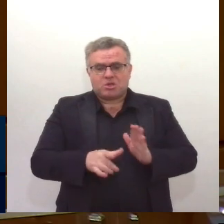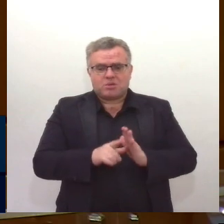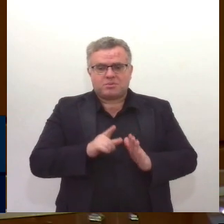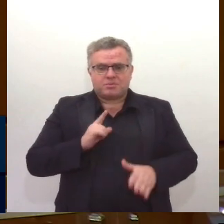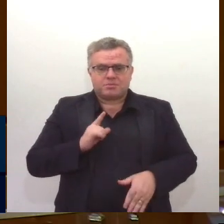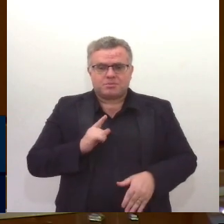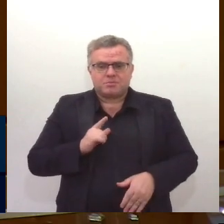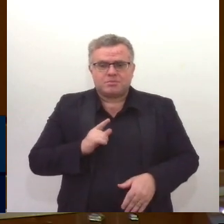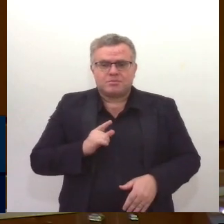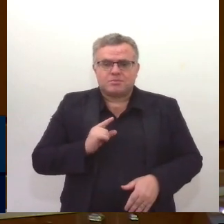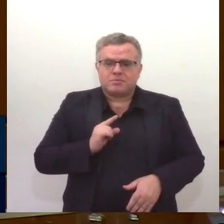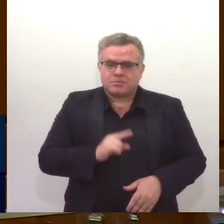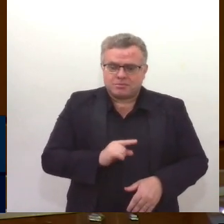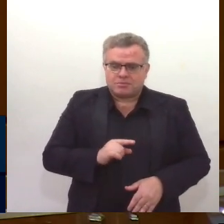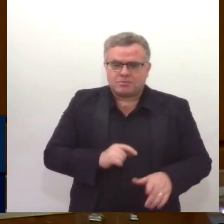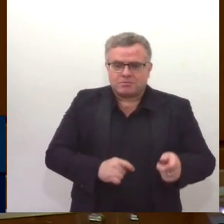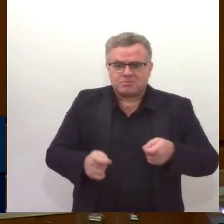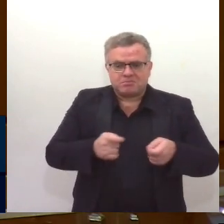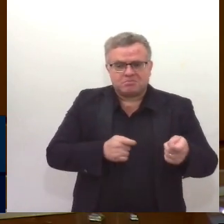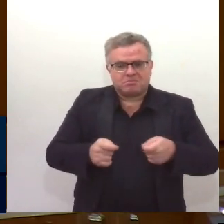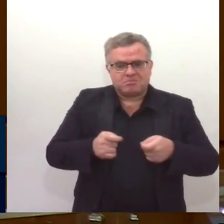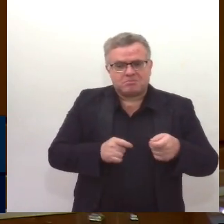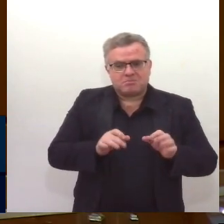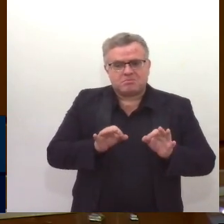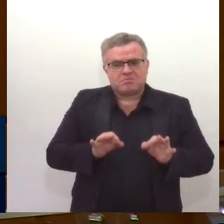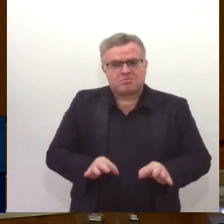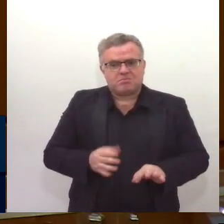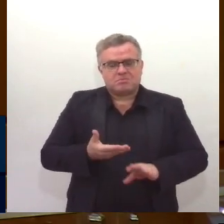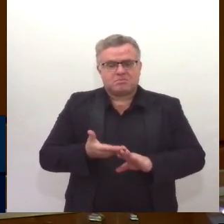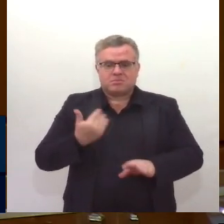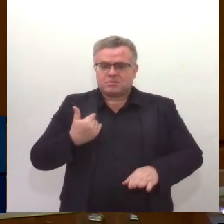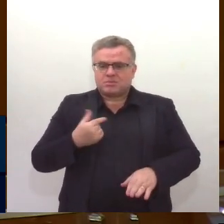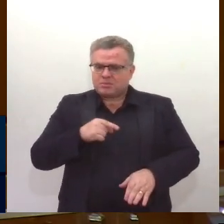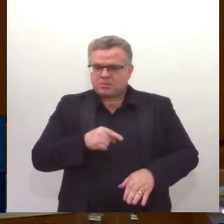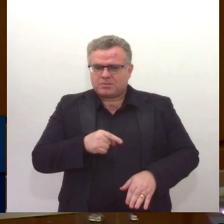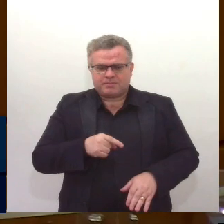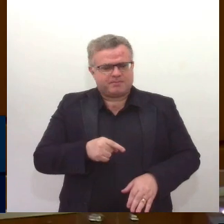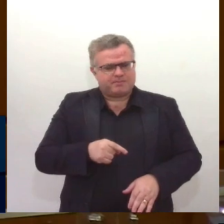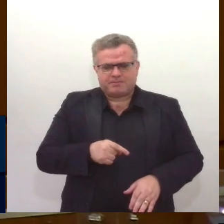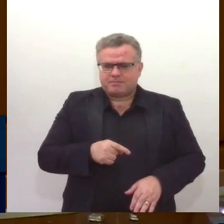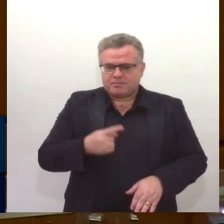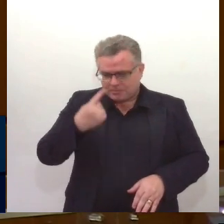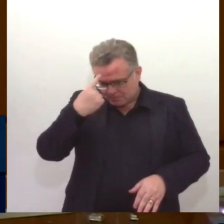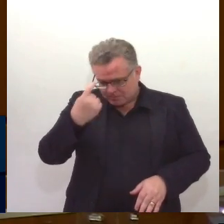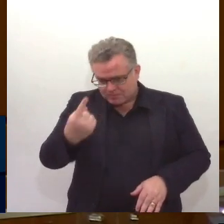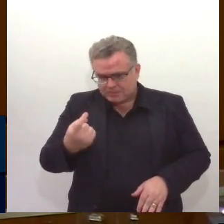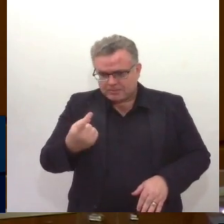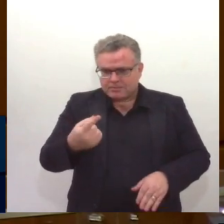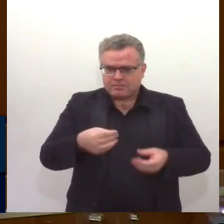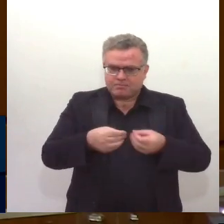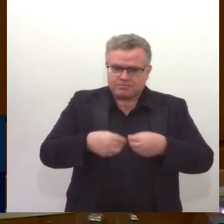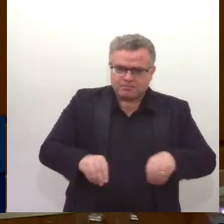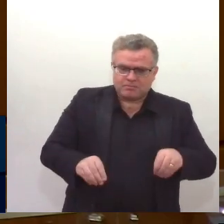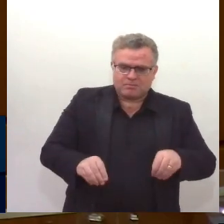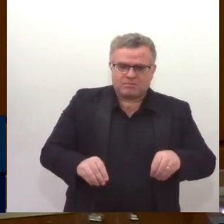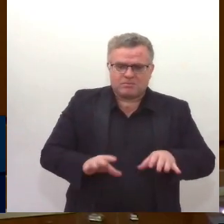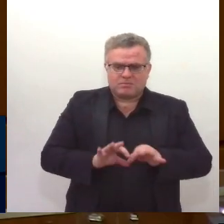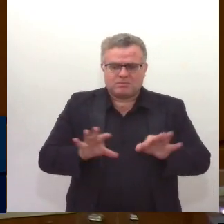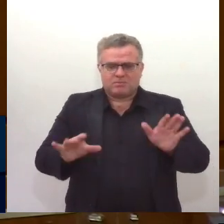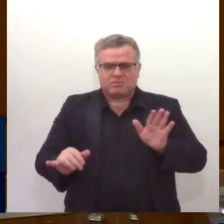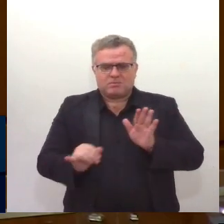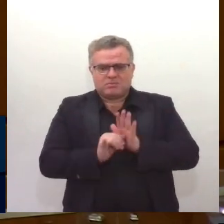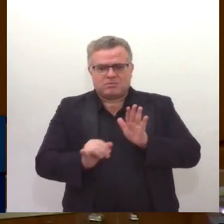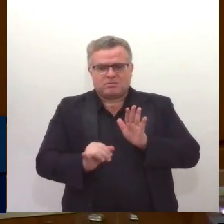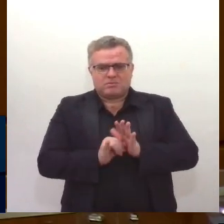administrado, mas da forma que estava, violência, destruição, liberação de drogas, sexualização de